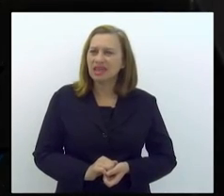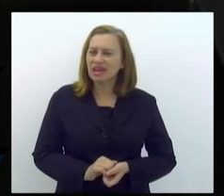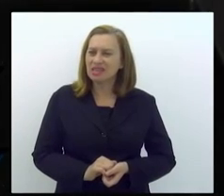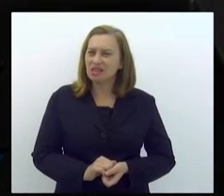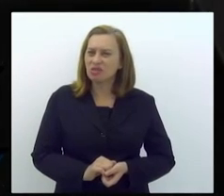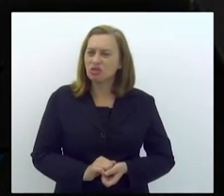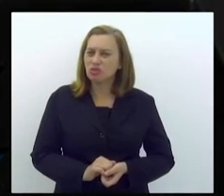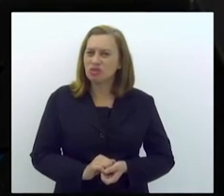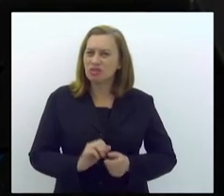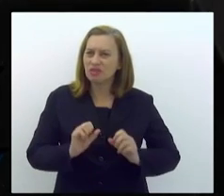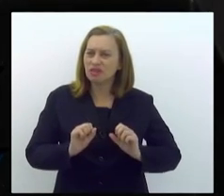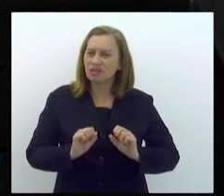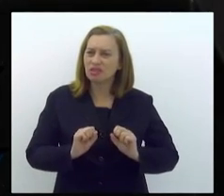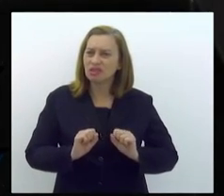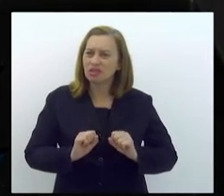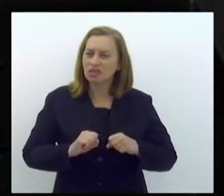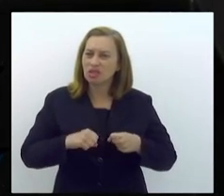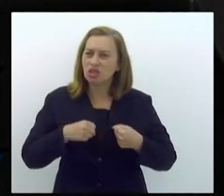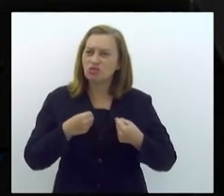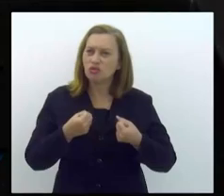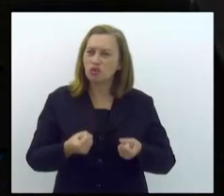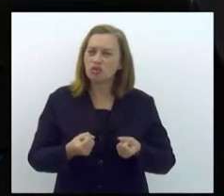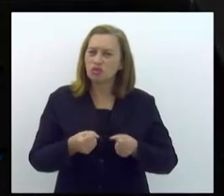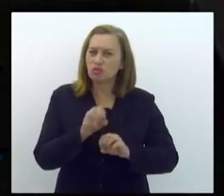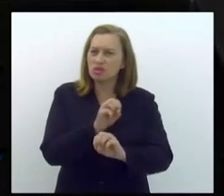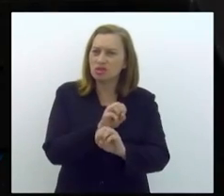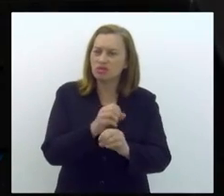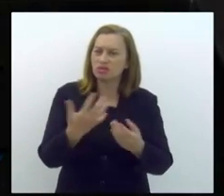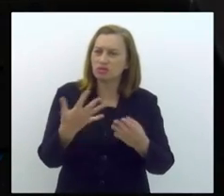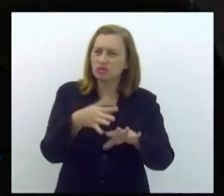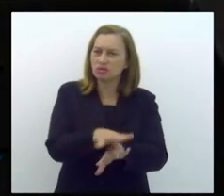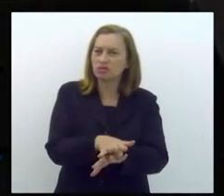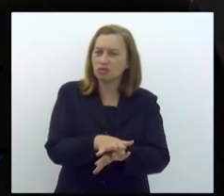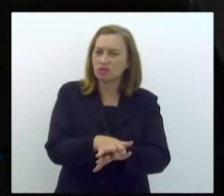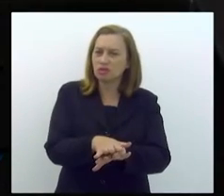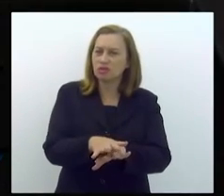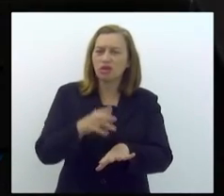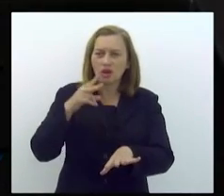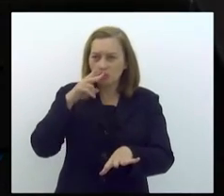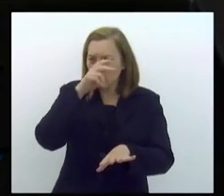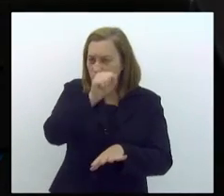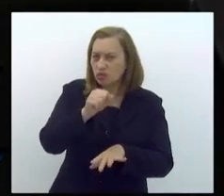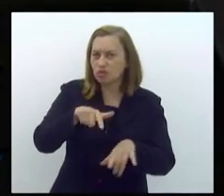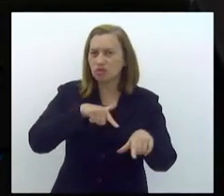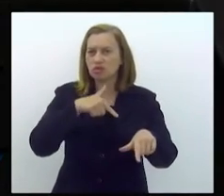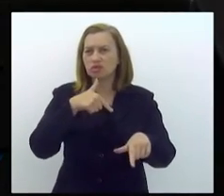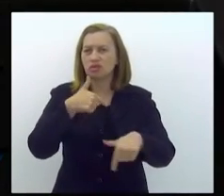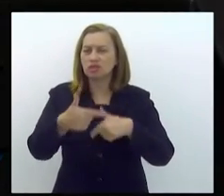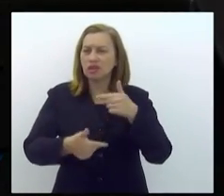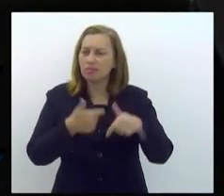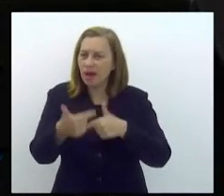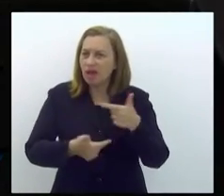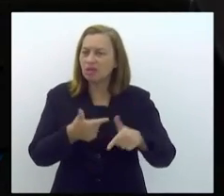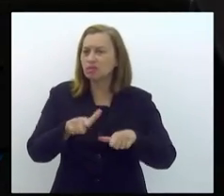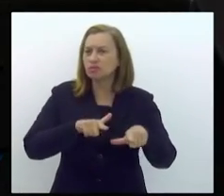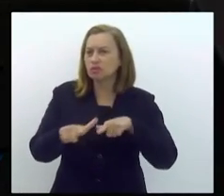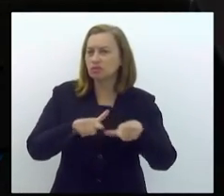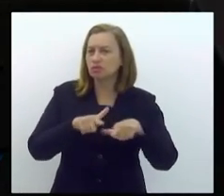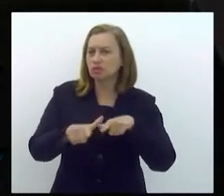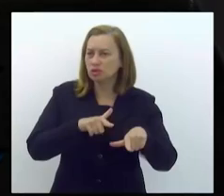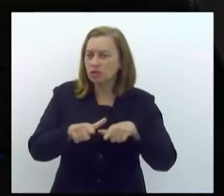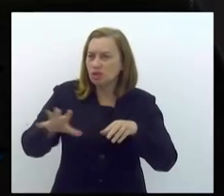40 horas 40 horas é um regime de trabalho e a dedicação exclusiva inclui a